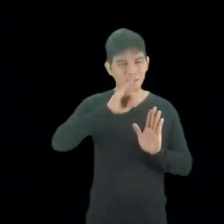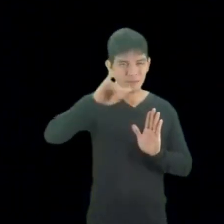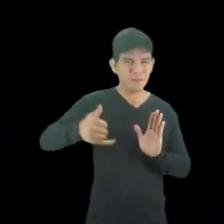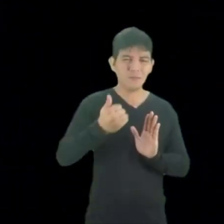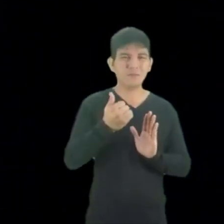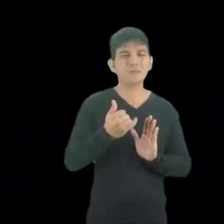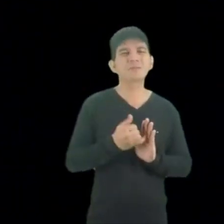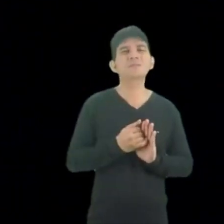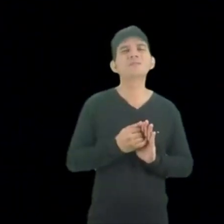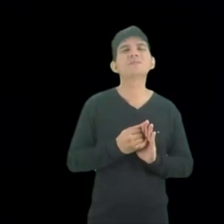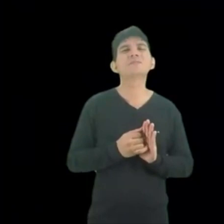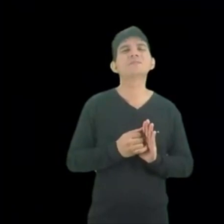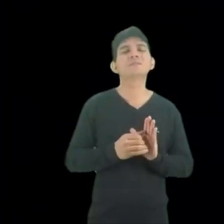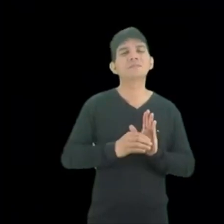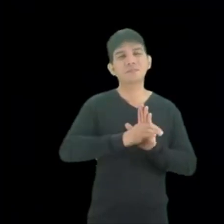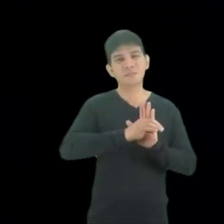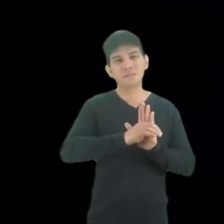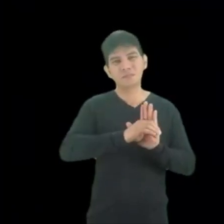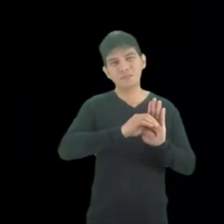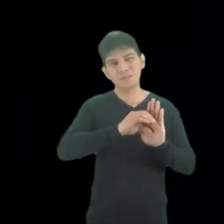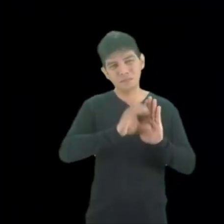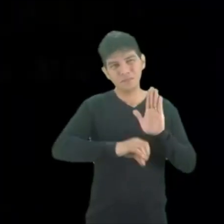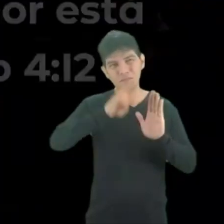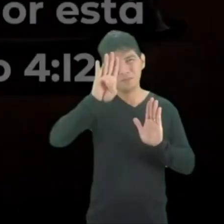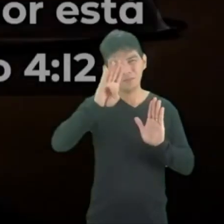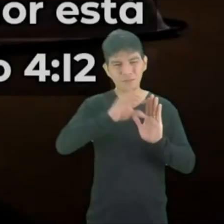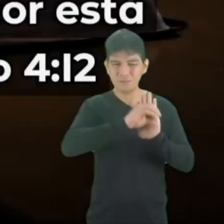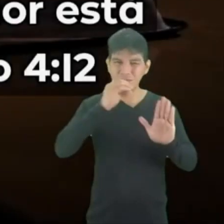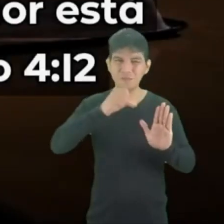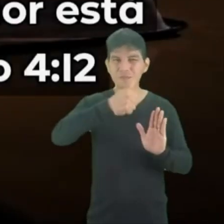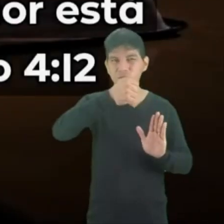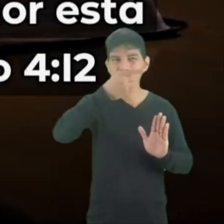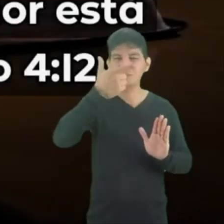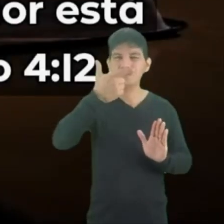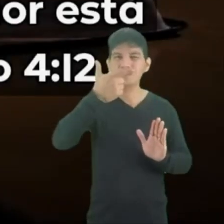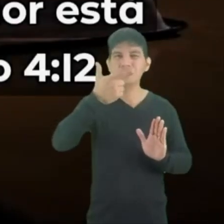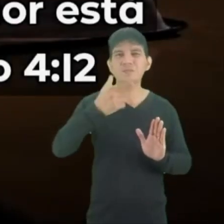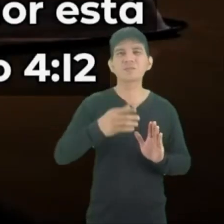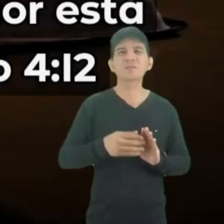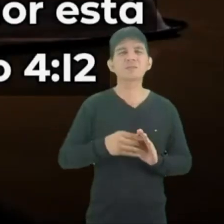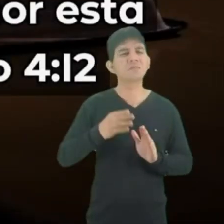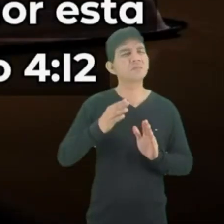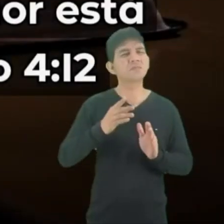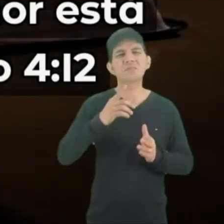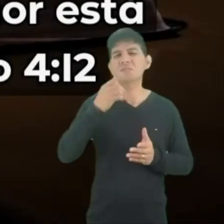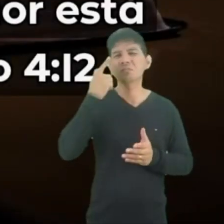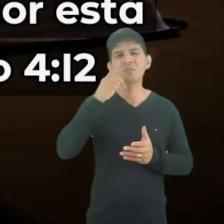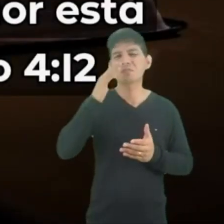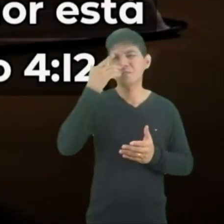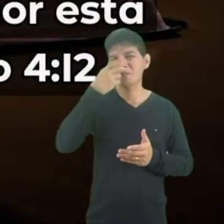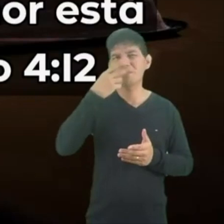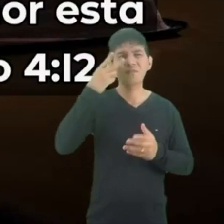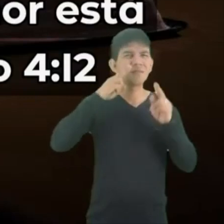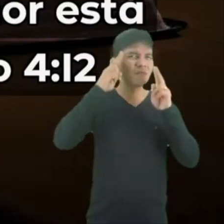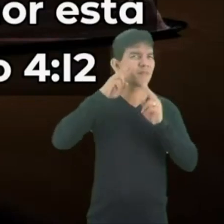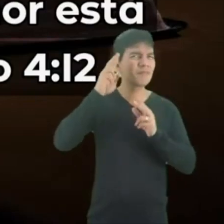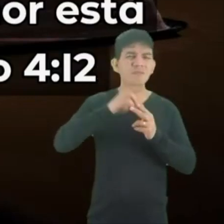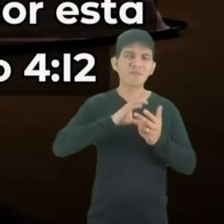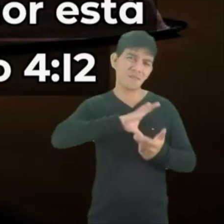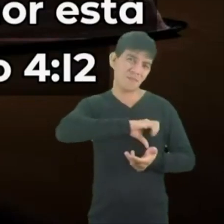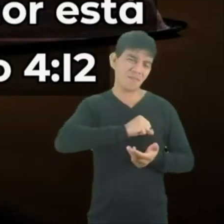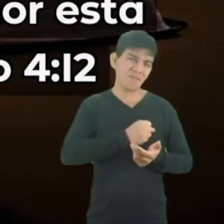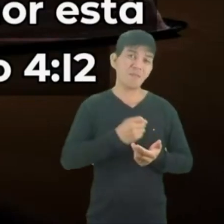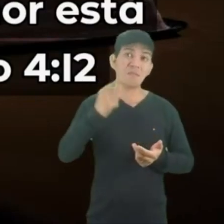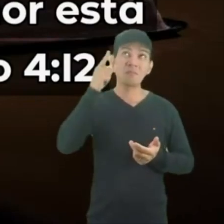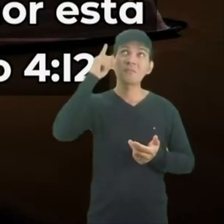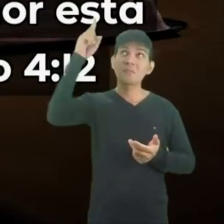12, diz assim, João diz assim, ninguém jamais viu a Deus. Se nós amarmos uns aos outros, Deus permanece